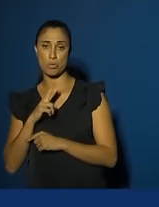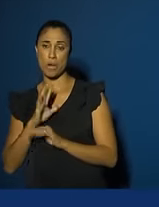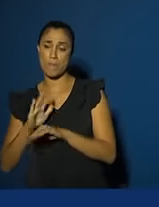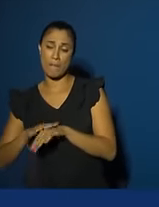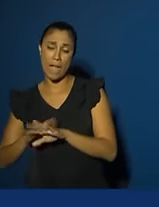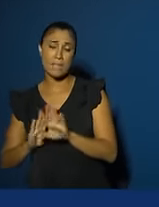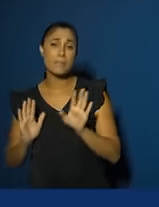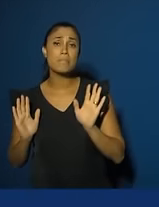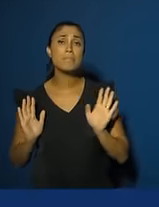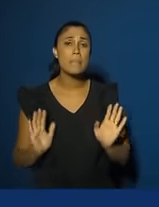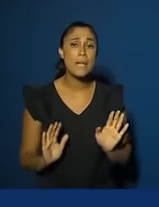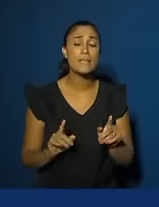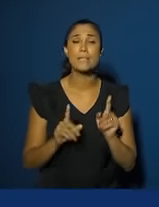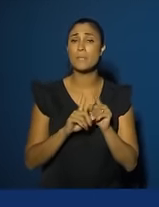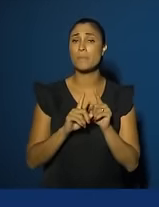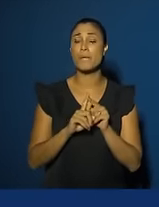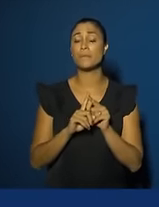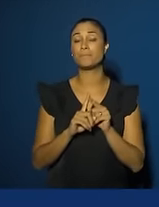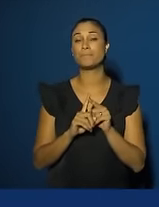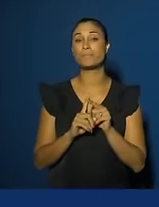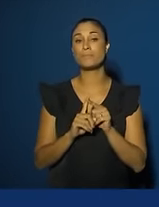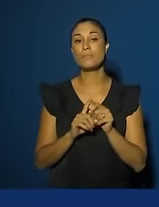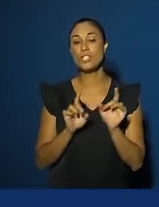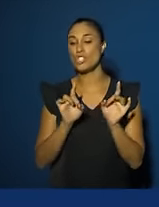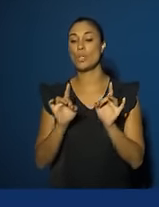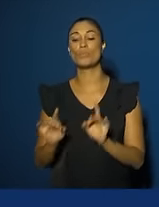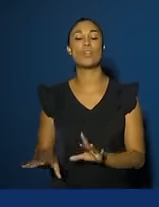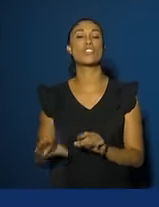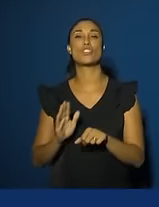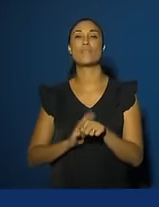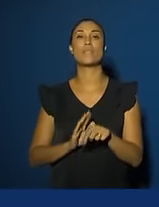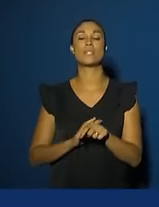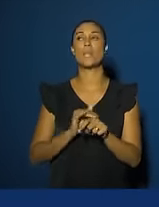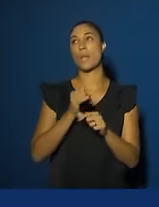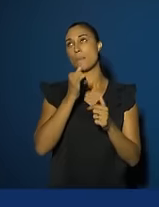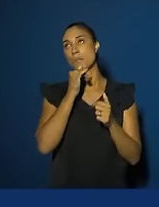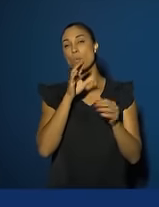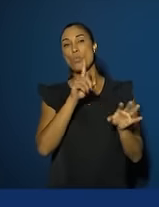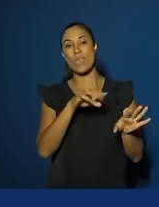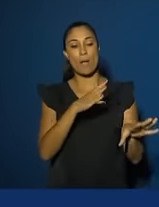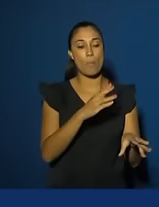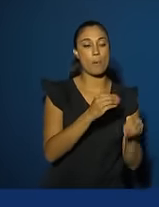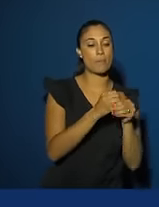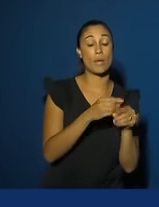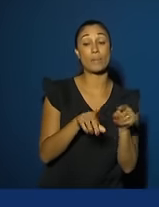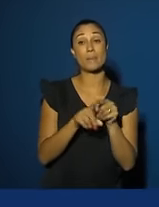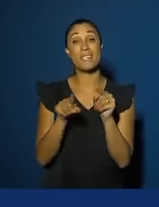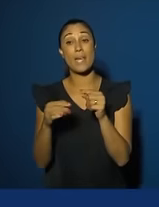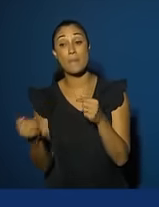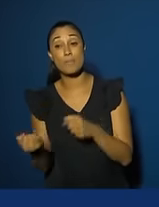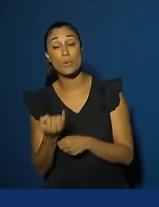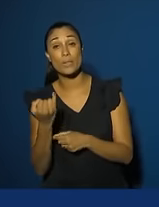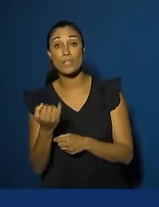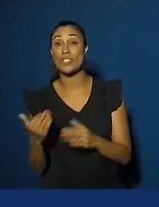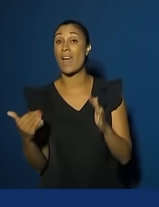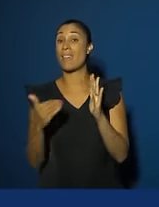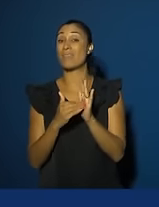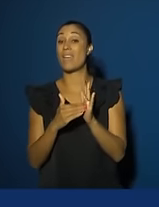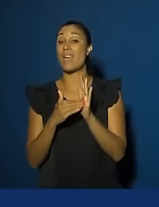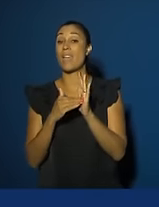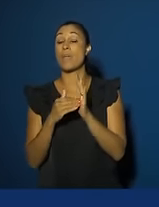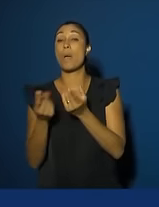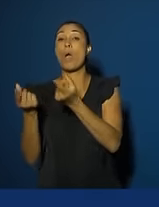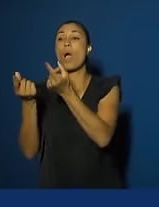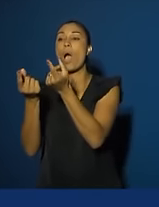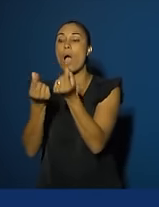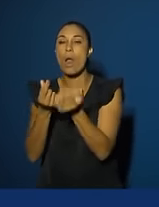mas ao mesmo tempo que a gente não deixe de fazer aquilo que é complementar e necessário até para alancar o mercado de